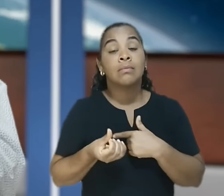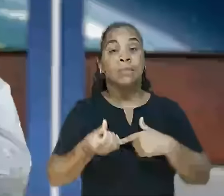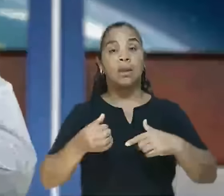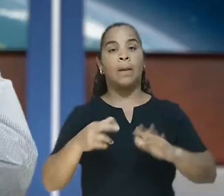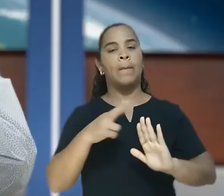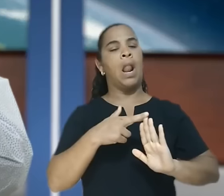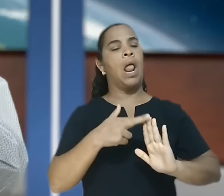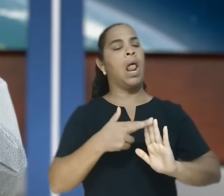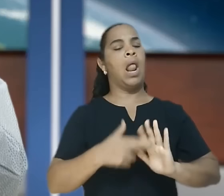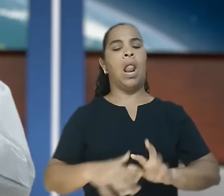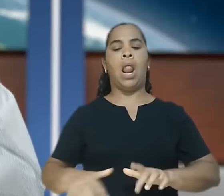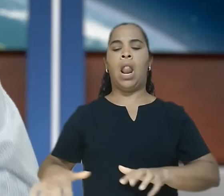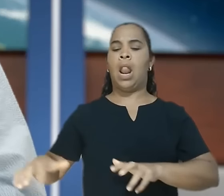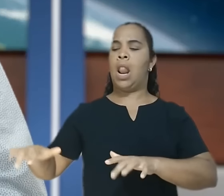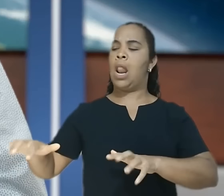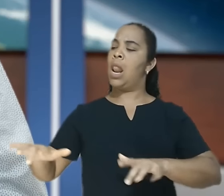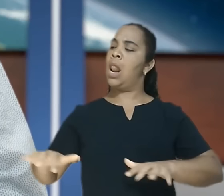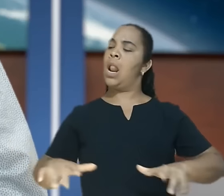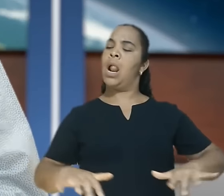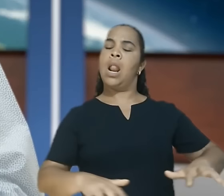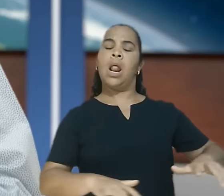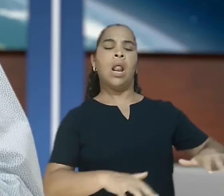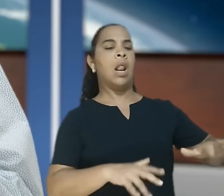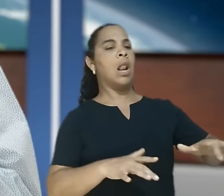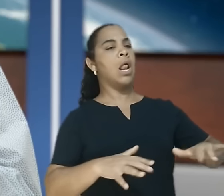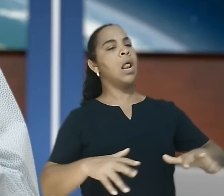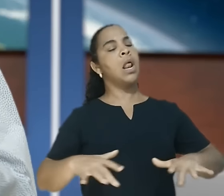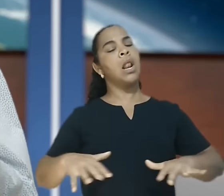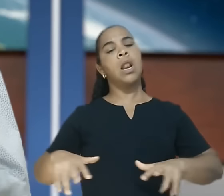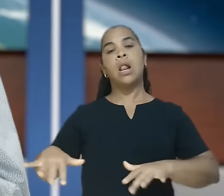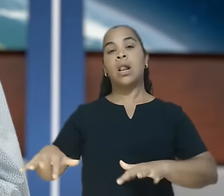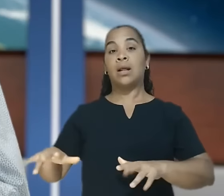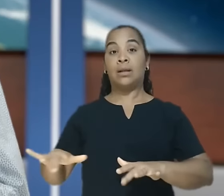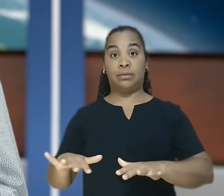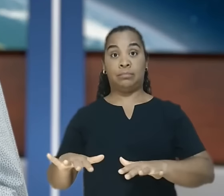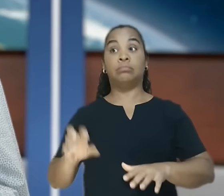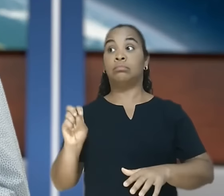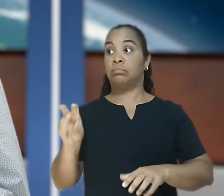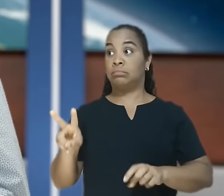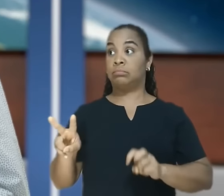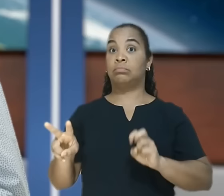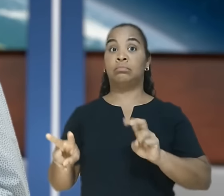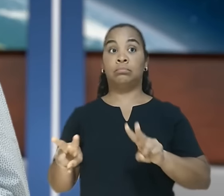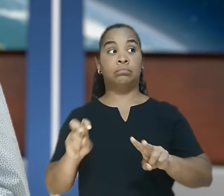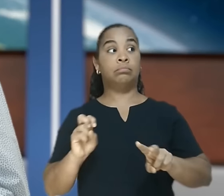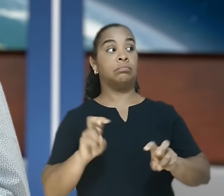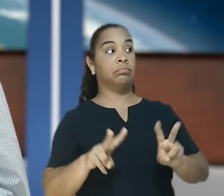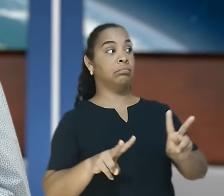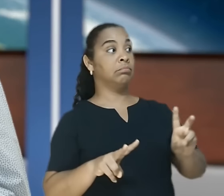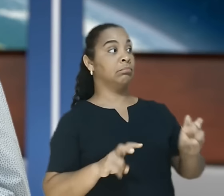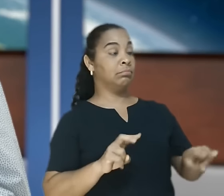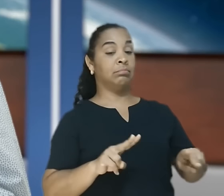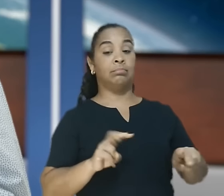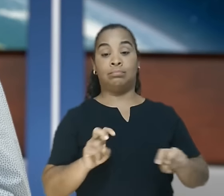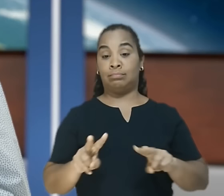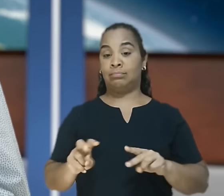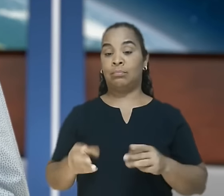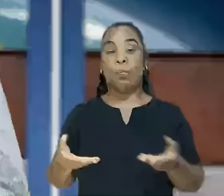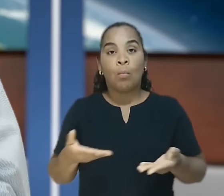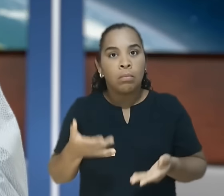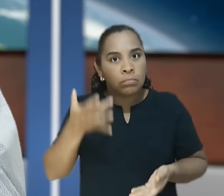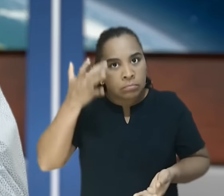Uma peça enorme De memória Vemos as manifestações Do desenvolvimento infantil Da atualidade